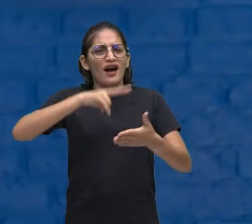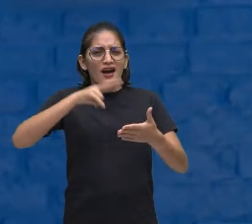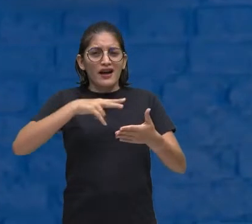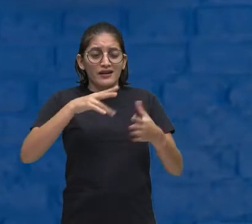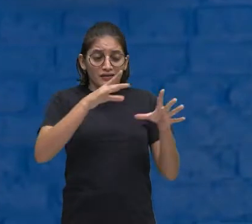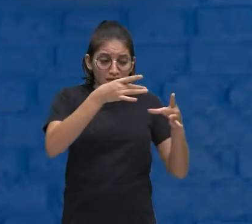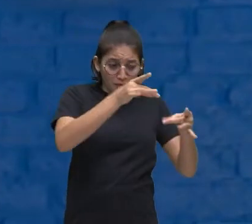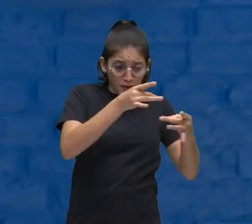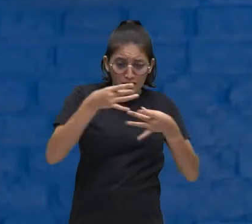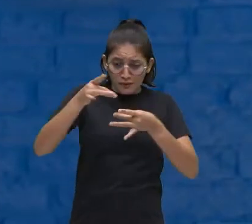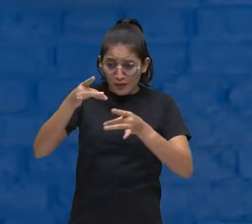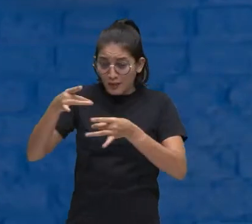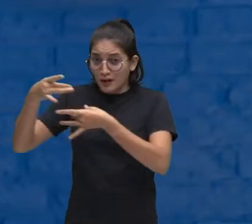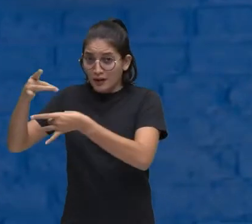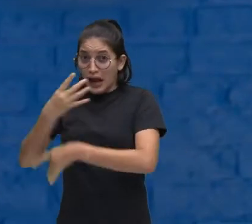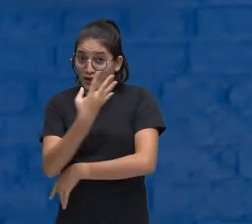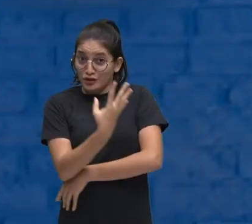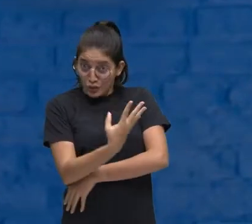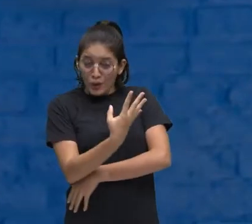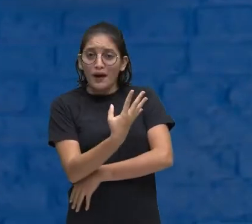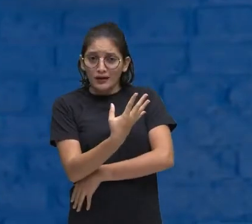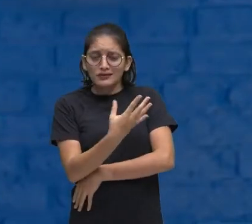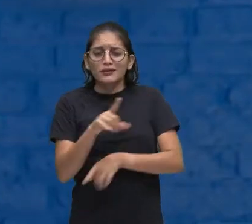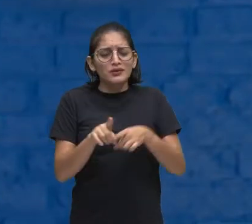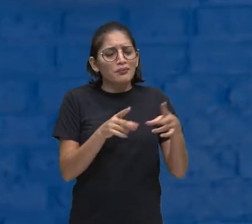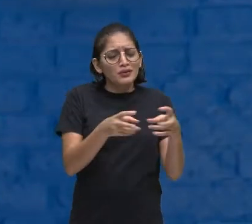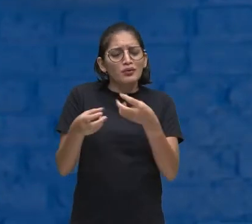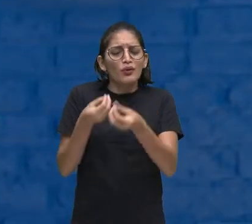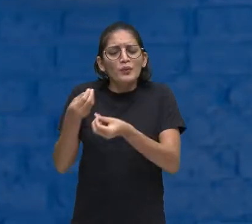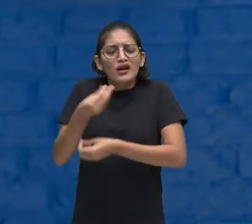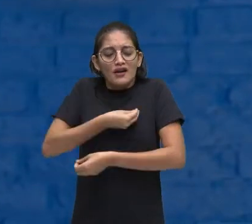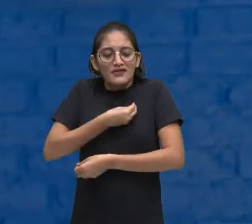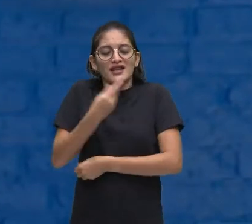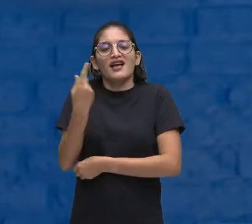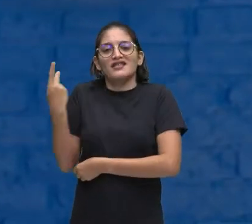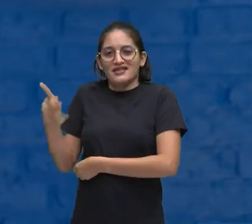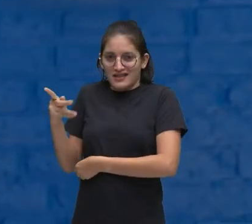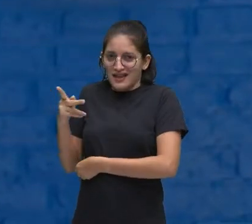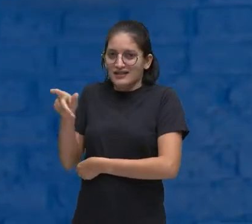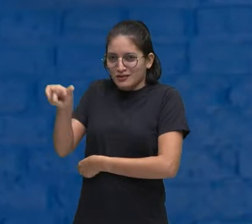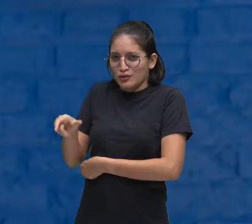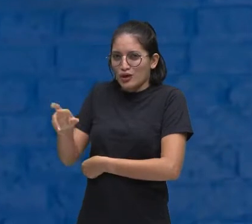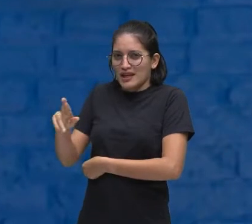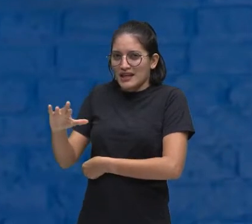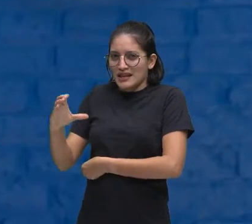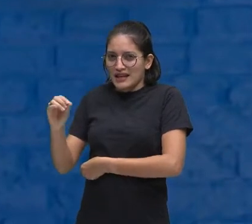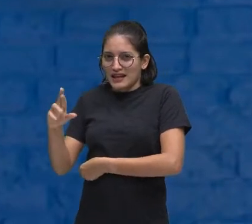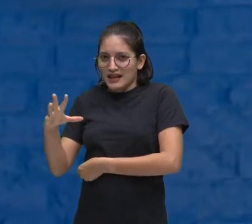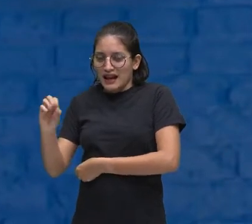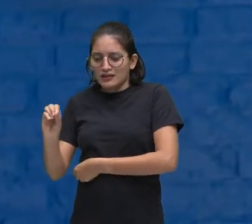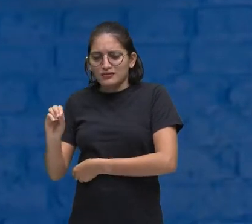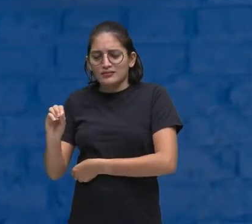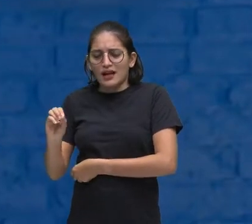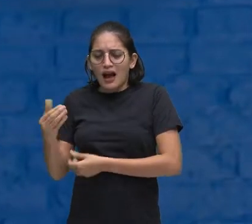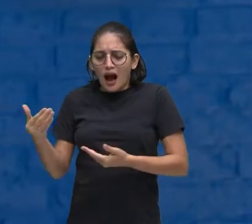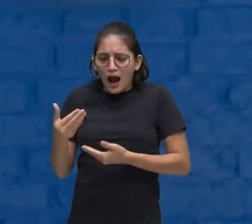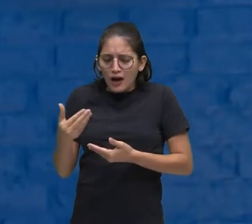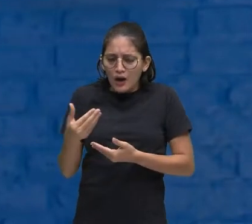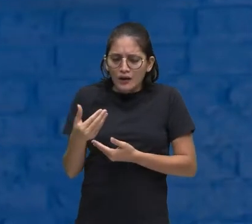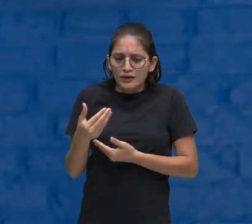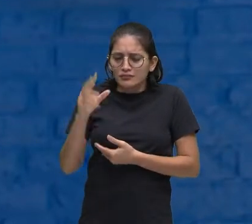4 fichas, já observou como é que estava a vida do Ricardo, ela começou a olhar o Ricardo de uma forma diferente. Então, aquele